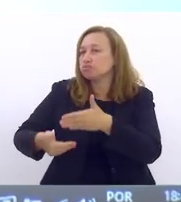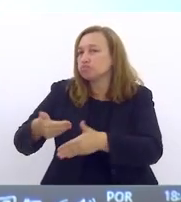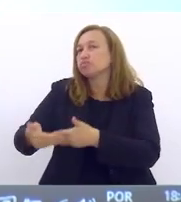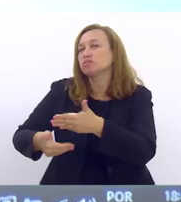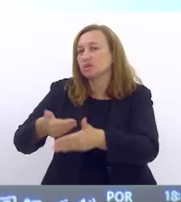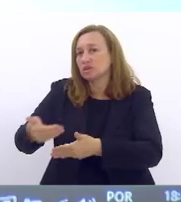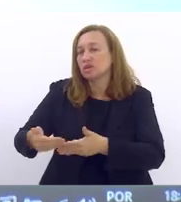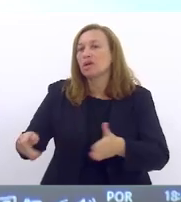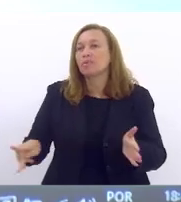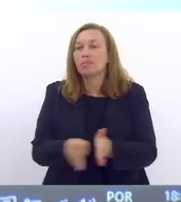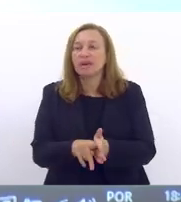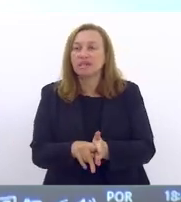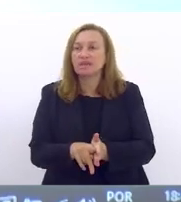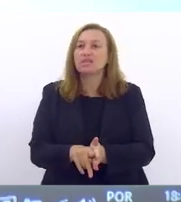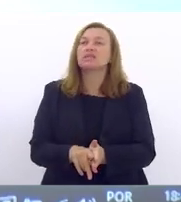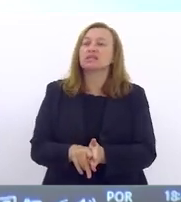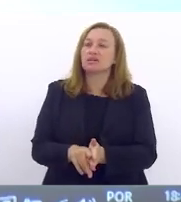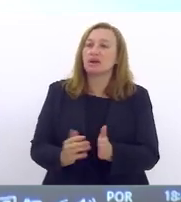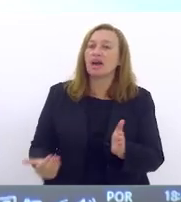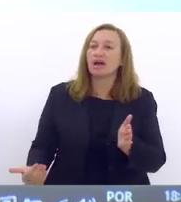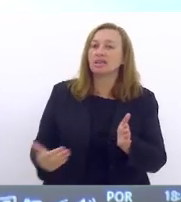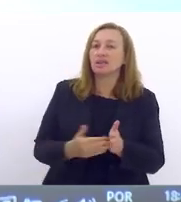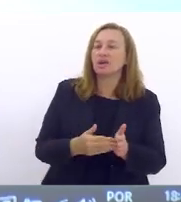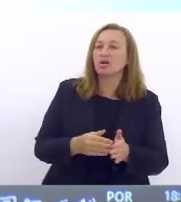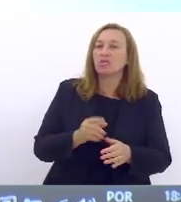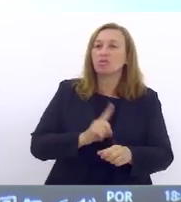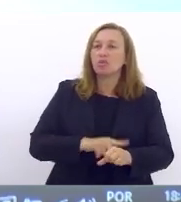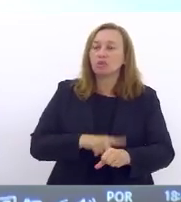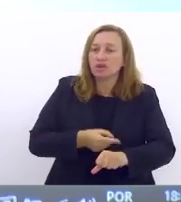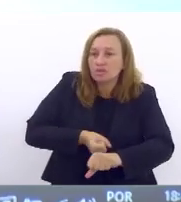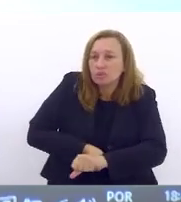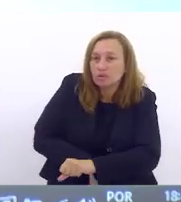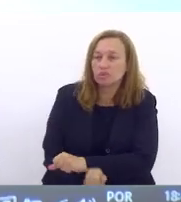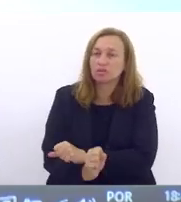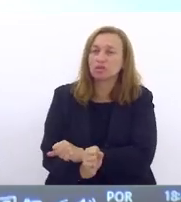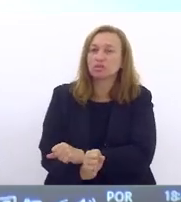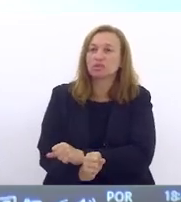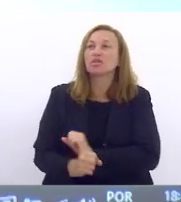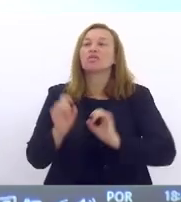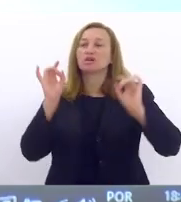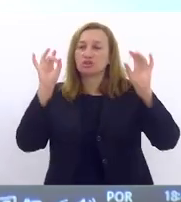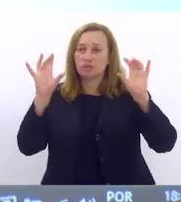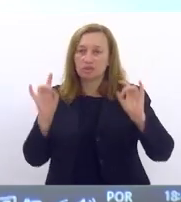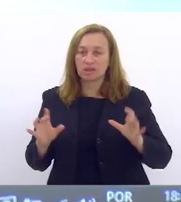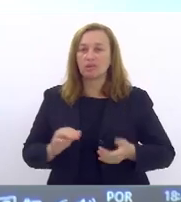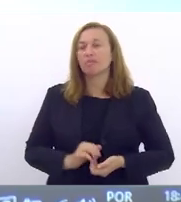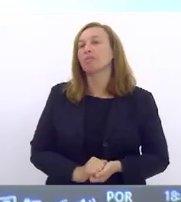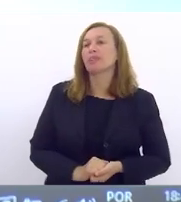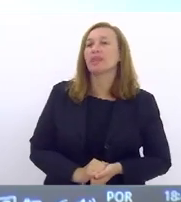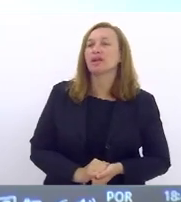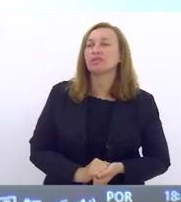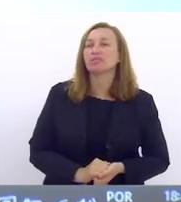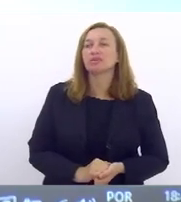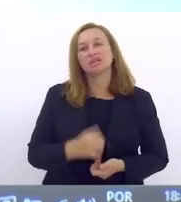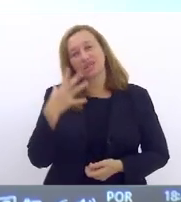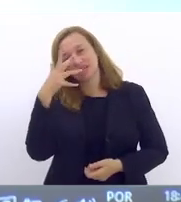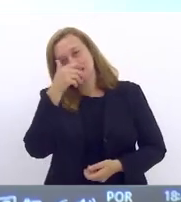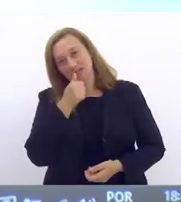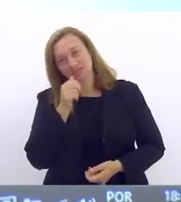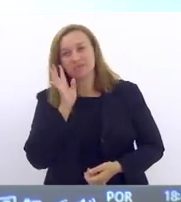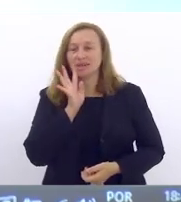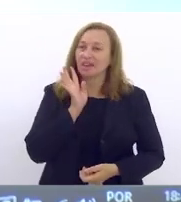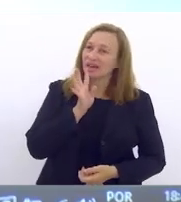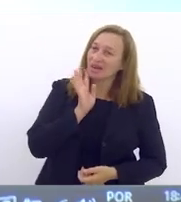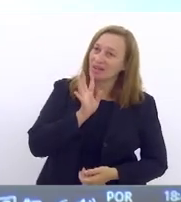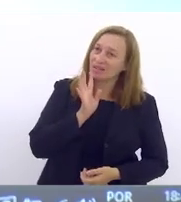cada momento e processo fazia parte do caminho até chegar ao grande encontro com a minha prole. Foi extremamente especial e necessário. Que fofo, muito legal.